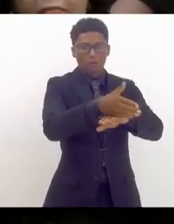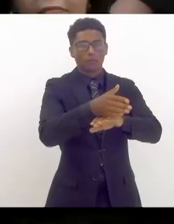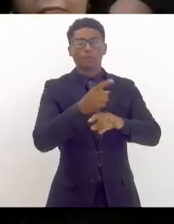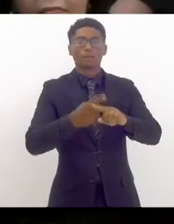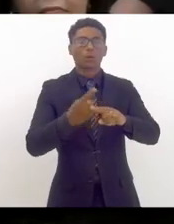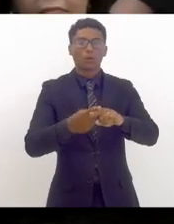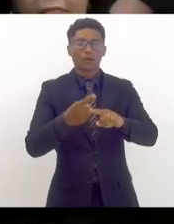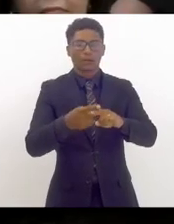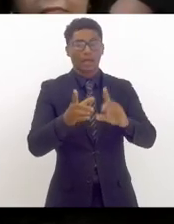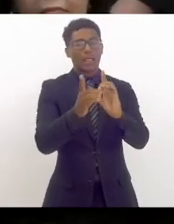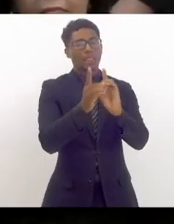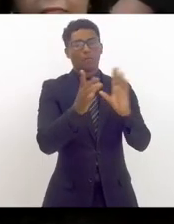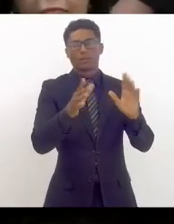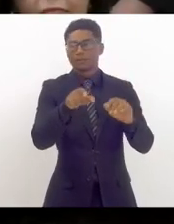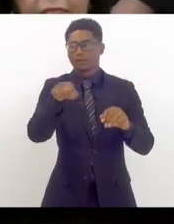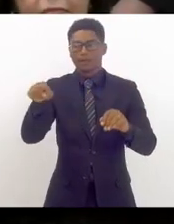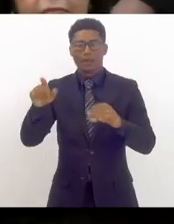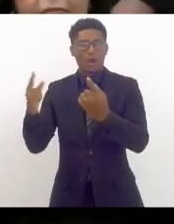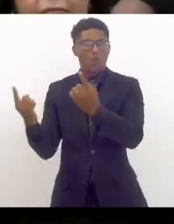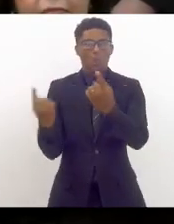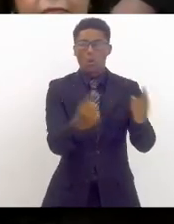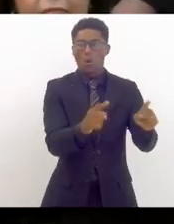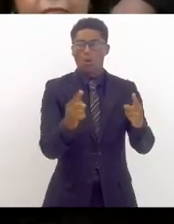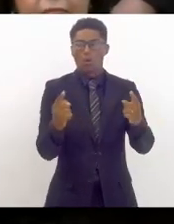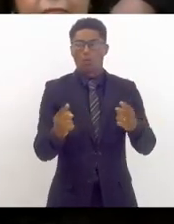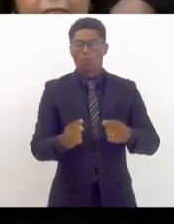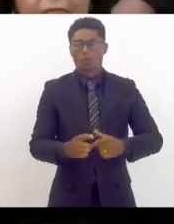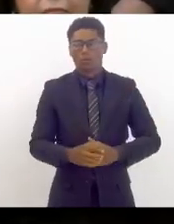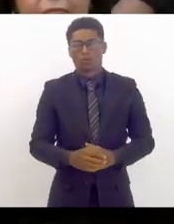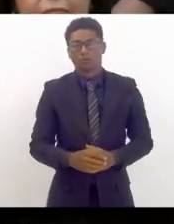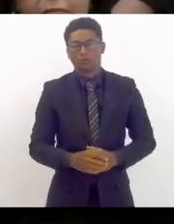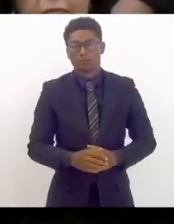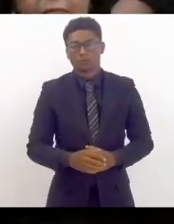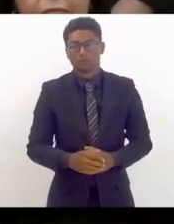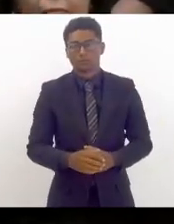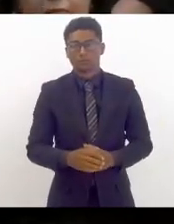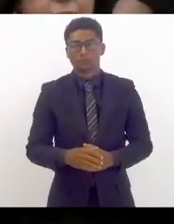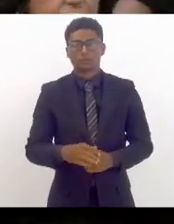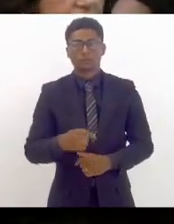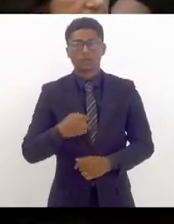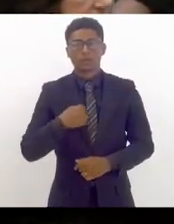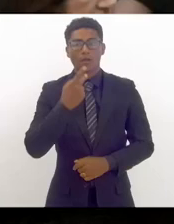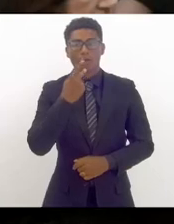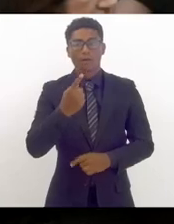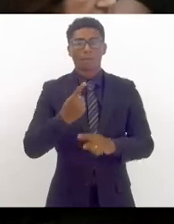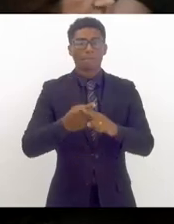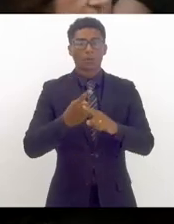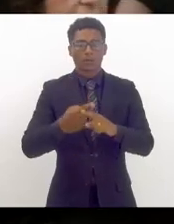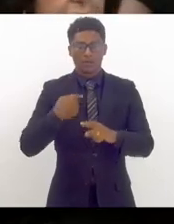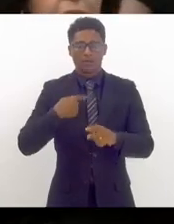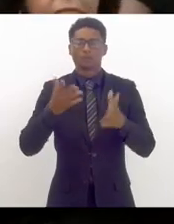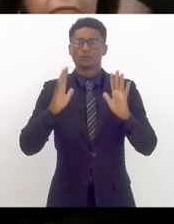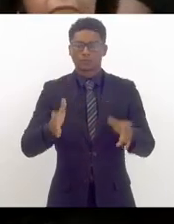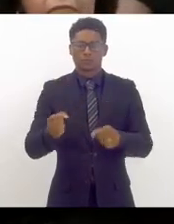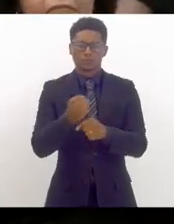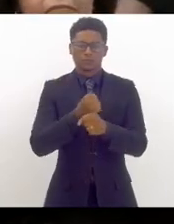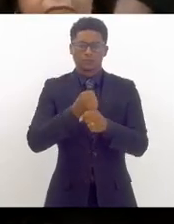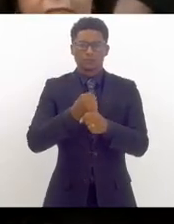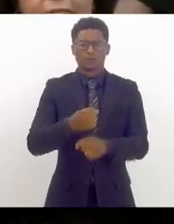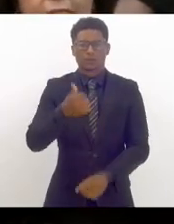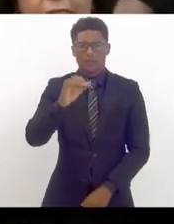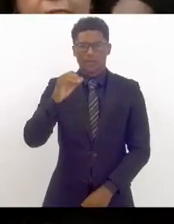que aconteceu no Brasil. Eu digo isso porque, exatamente por ser decano, eu passei por outras